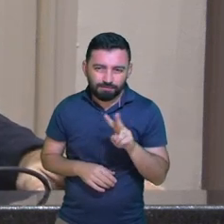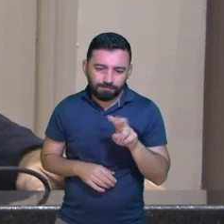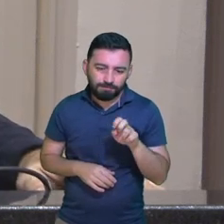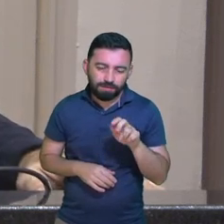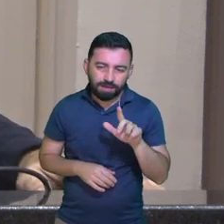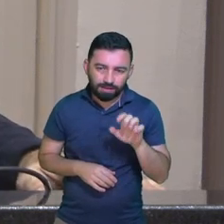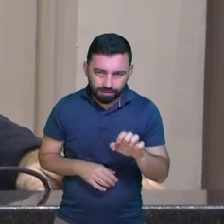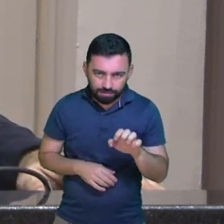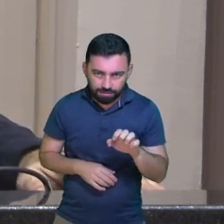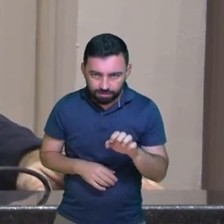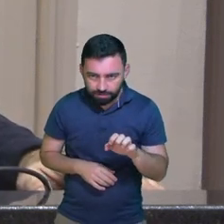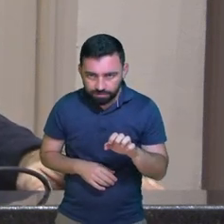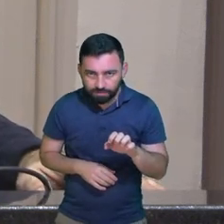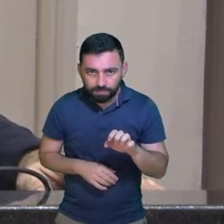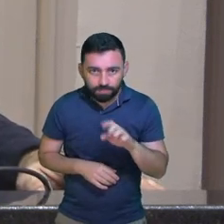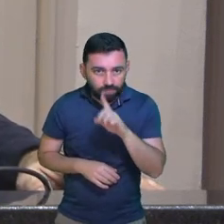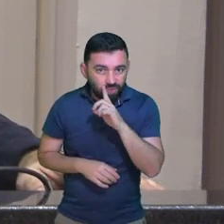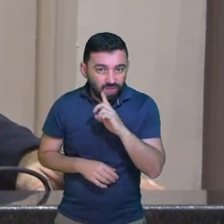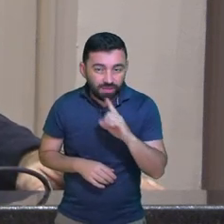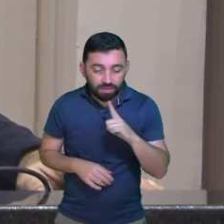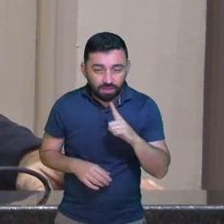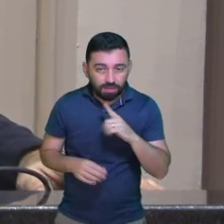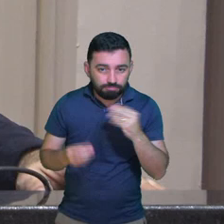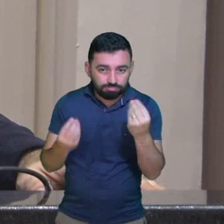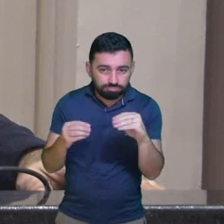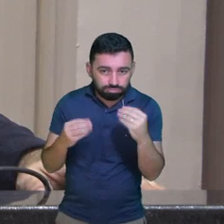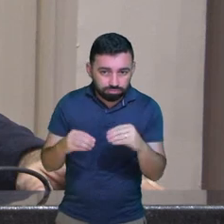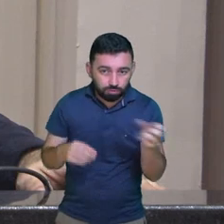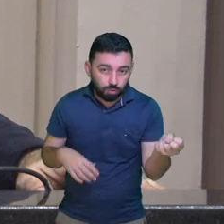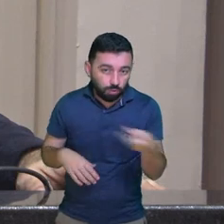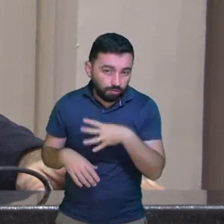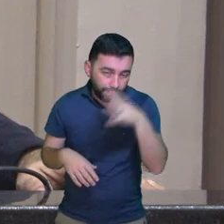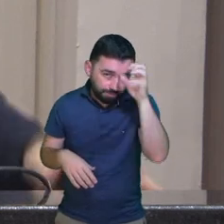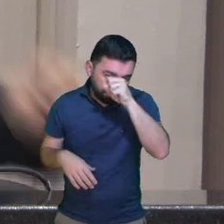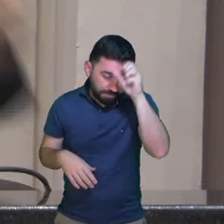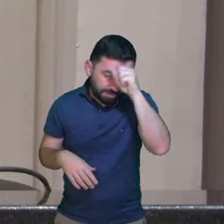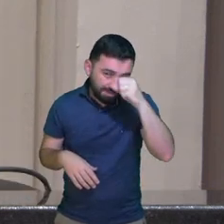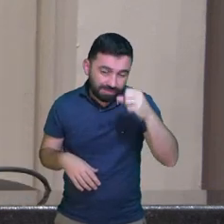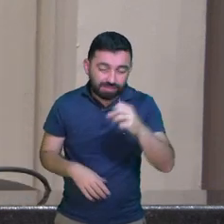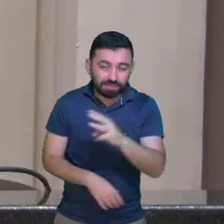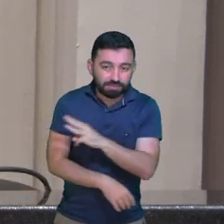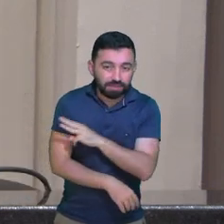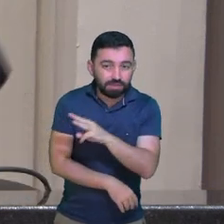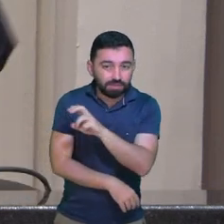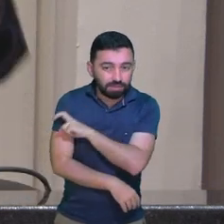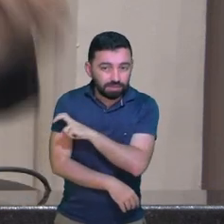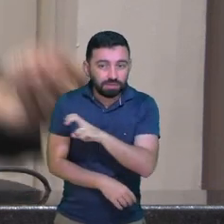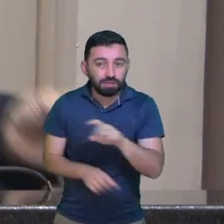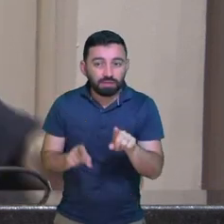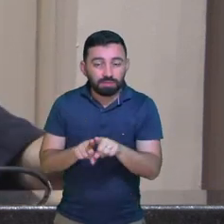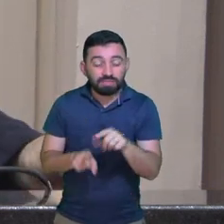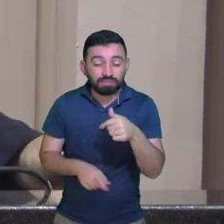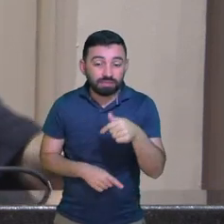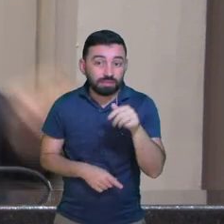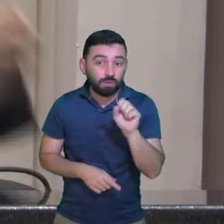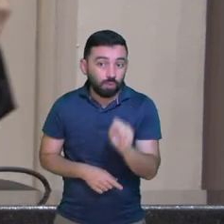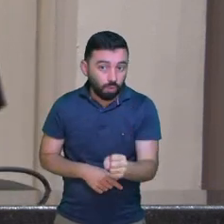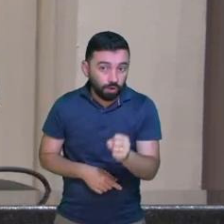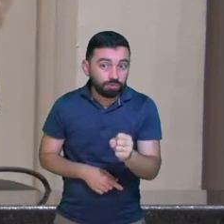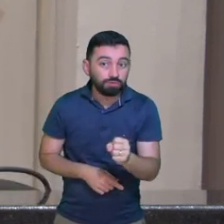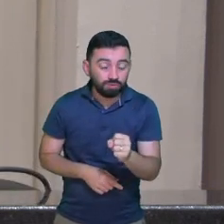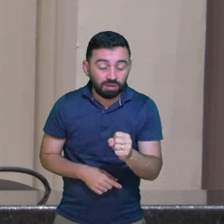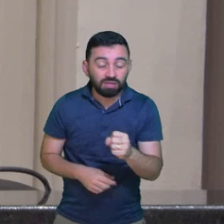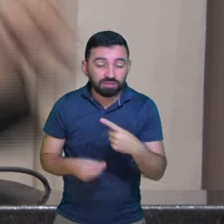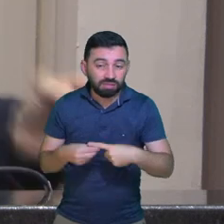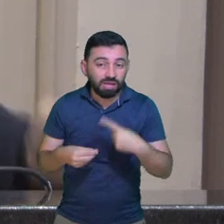acompanhando a recomposição das aprendizagens com turmas do terceiro e quinto anos com 78 municípios de Minas Gerais E nós